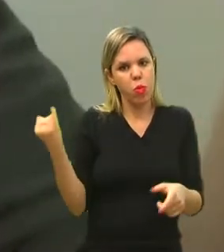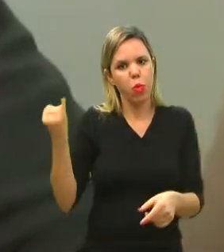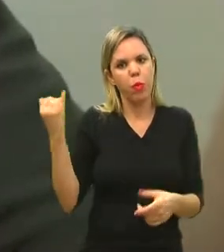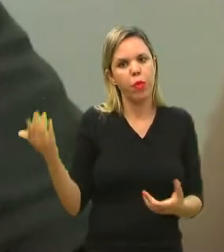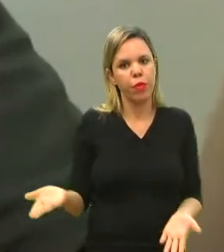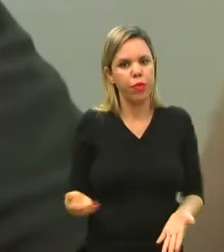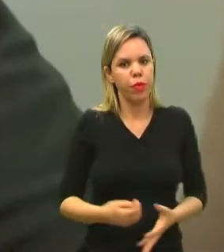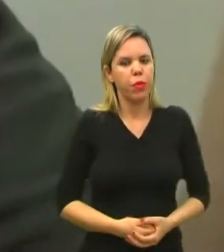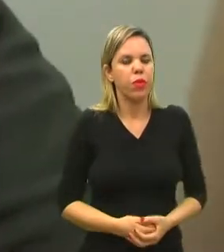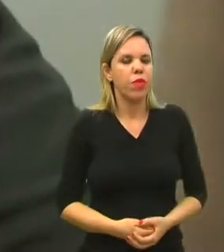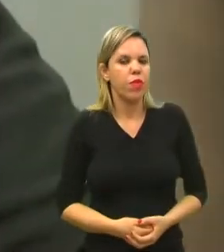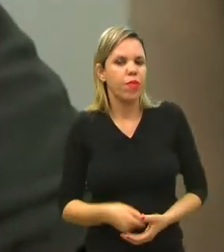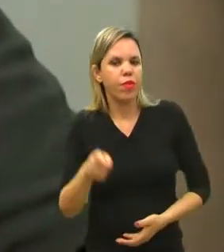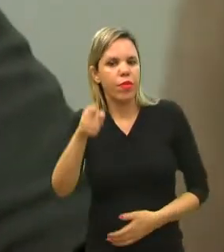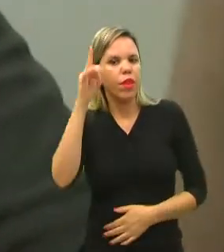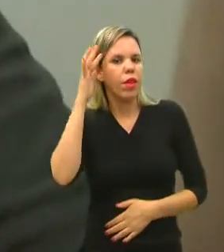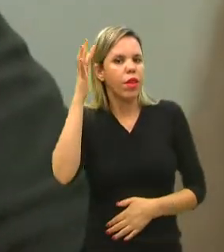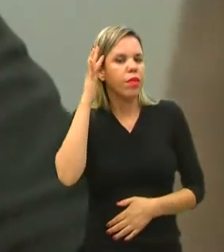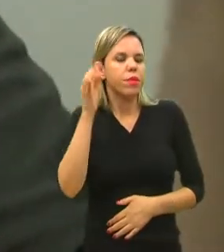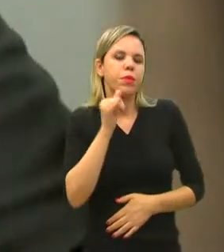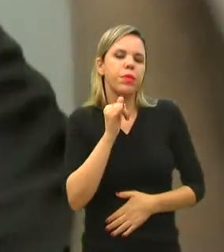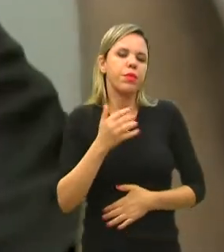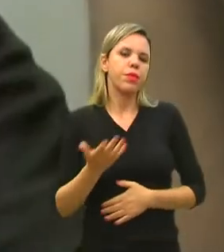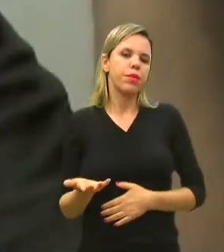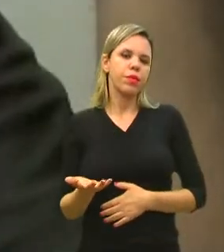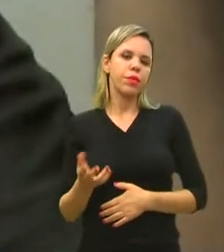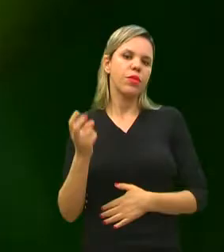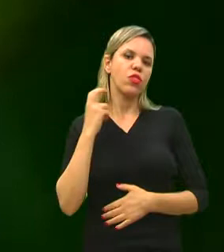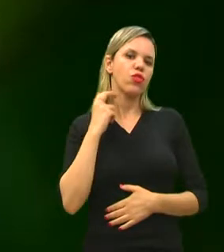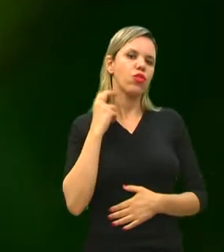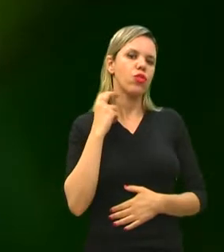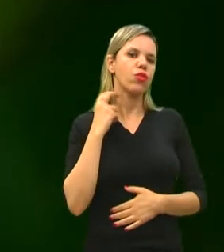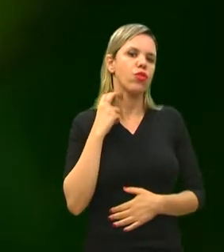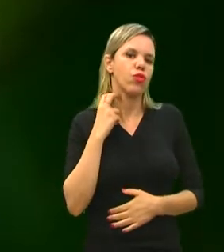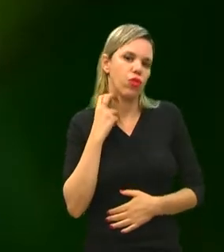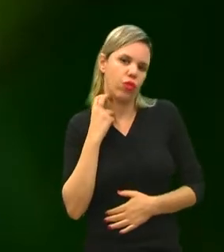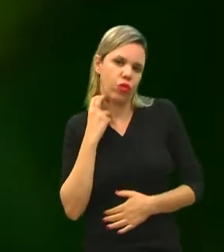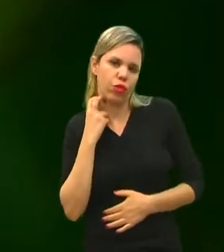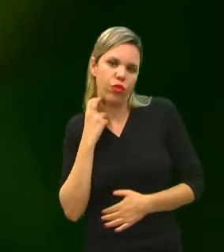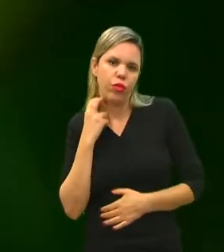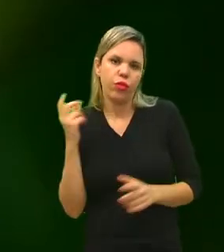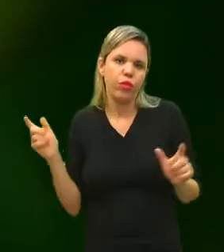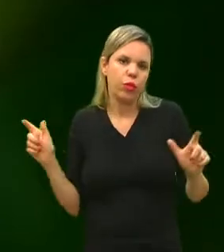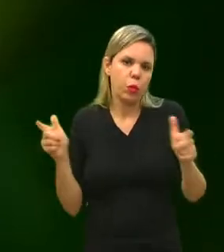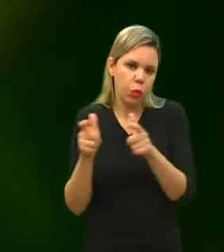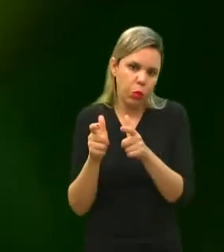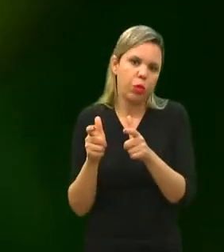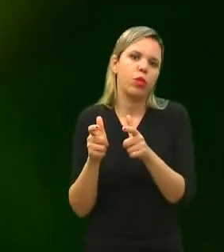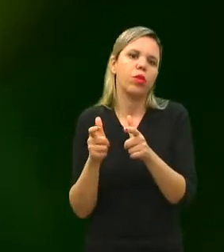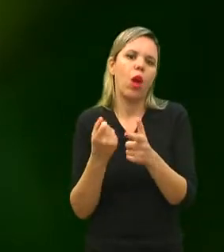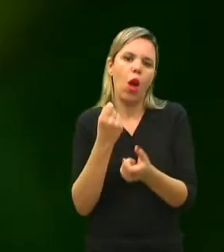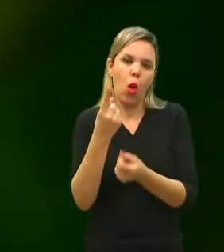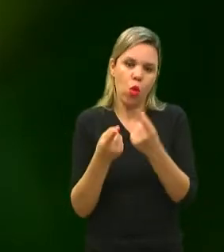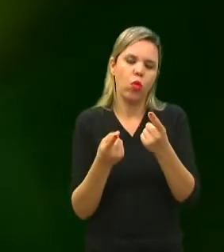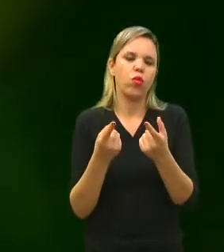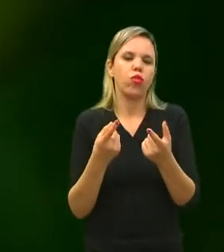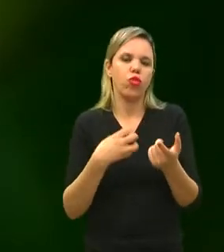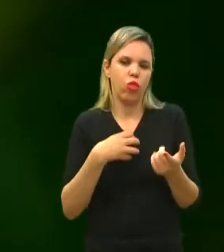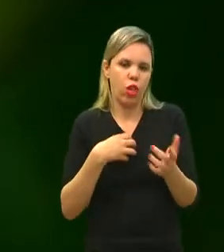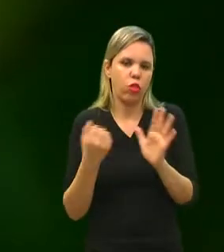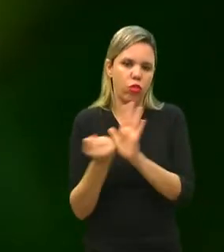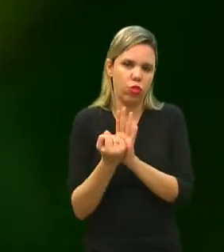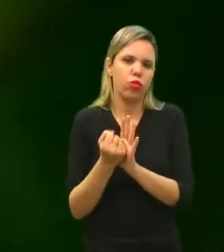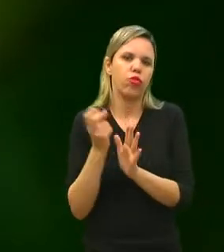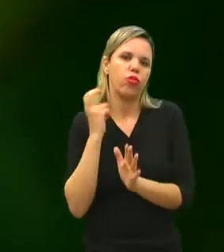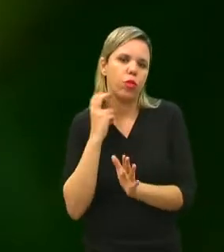grande importância, né? Você imagina que, assim, os morcegos insetívoros diminuem significativamente a quantidade